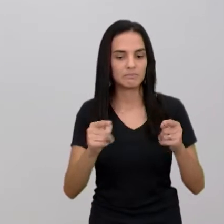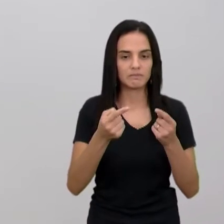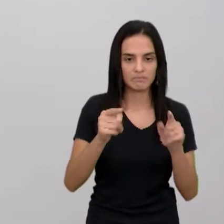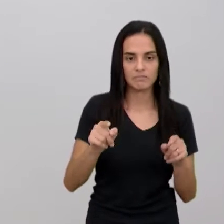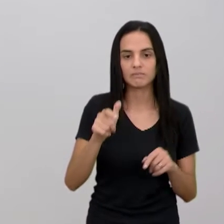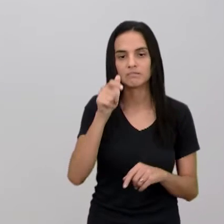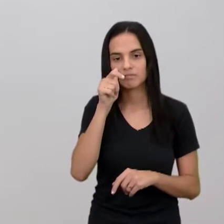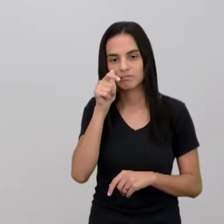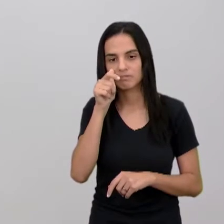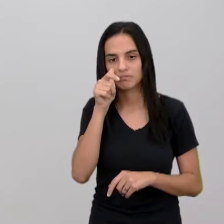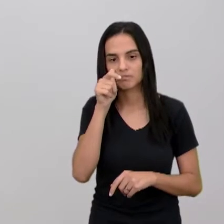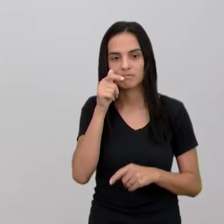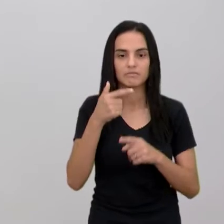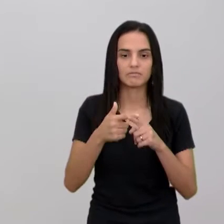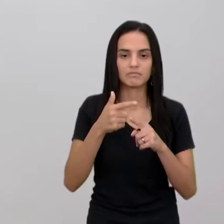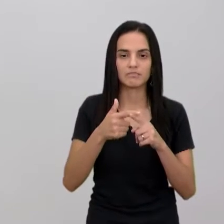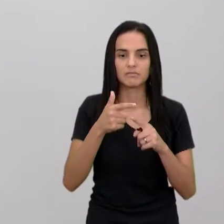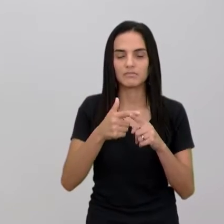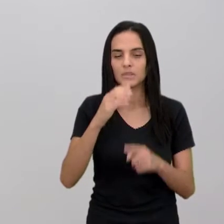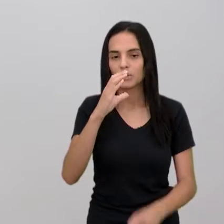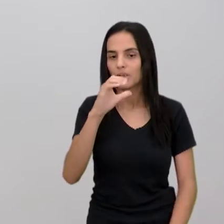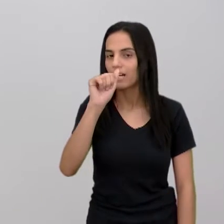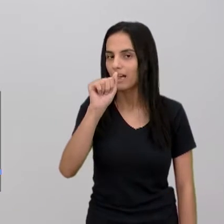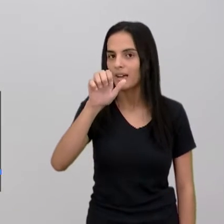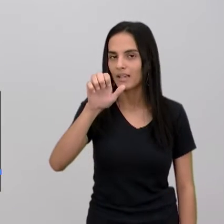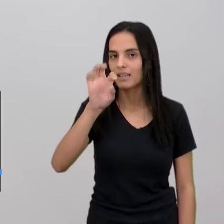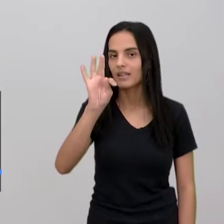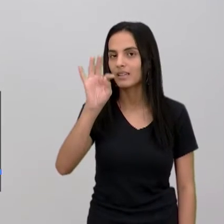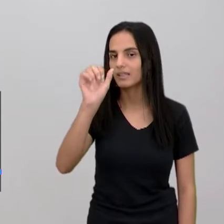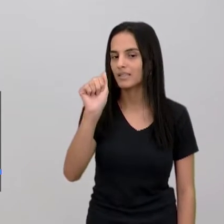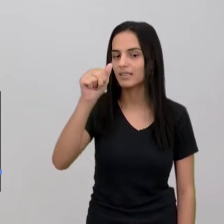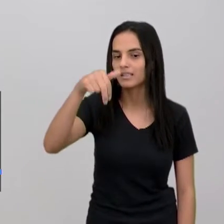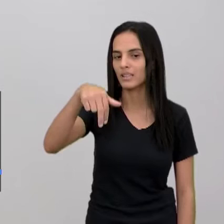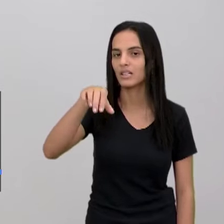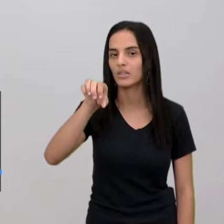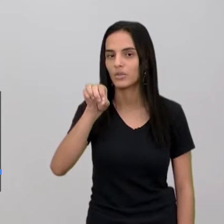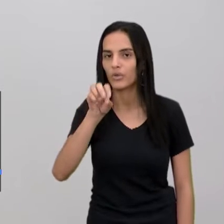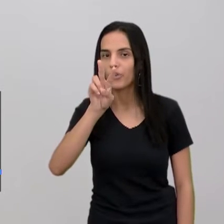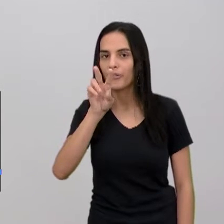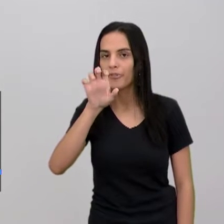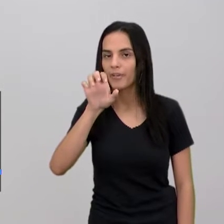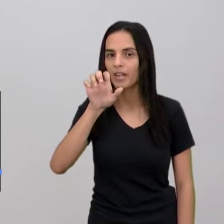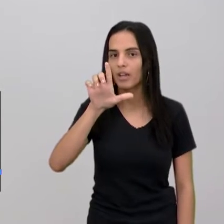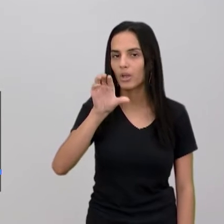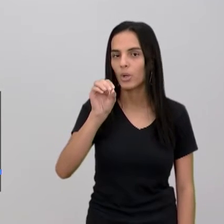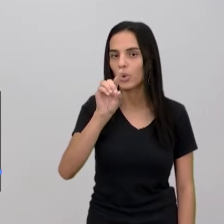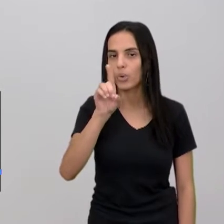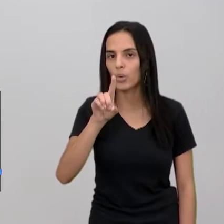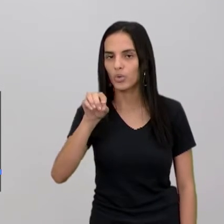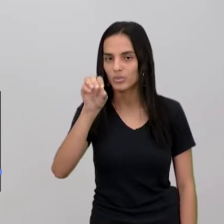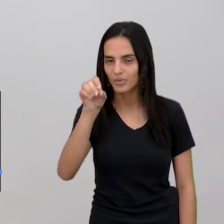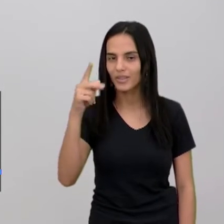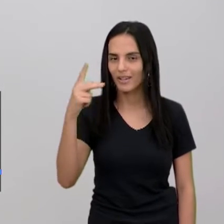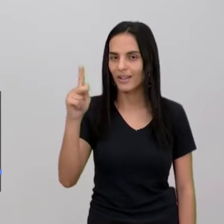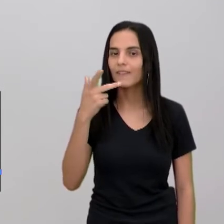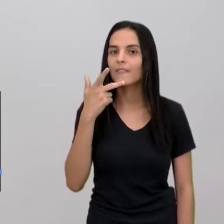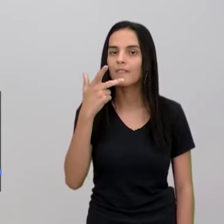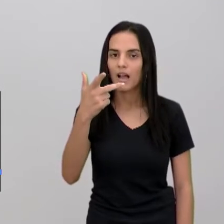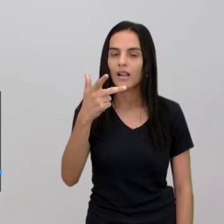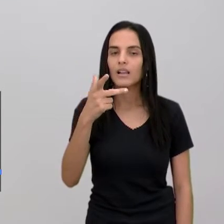interessante, porque o Caetano Veloso e o Gilberto Gil, eles descrevem o Haiti